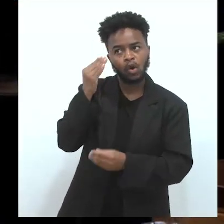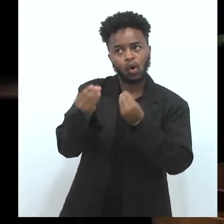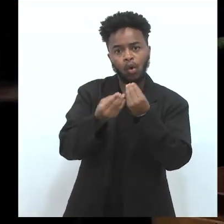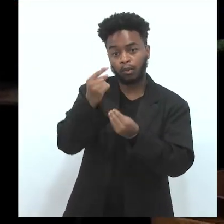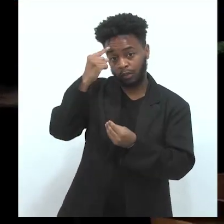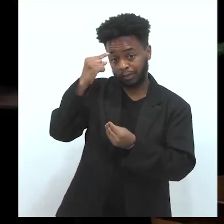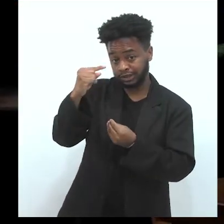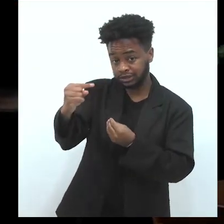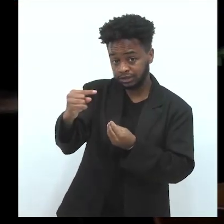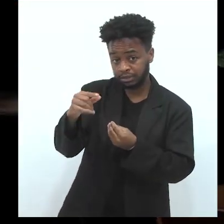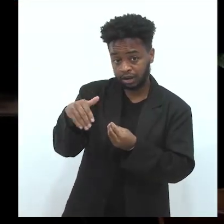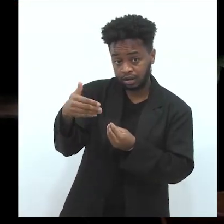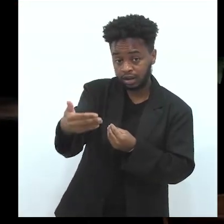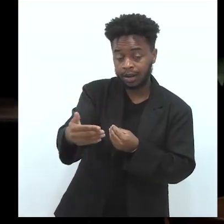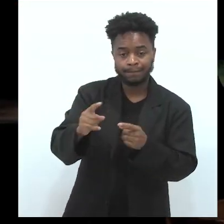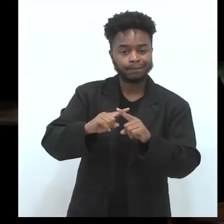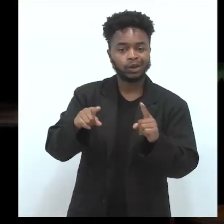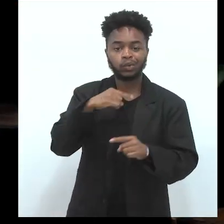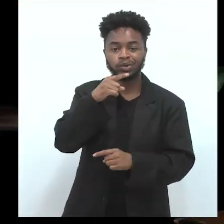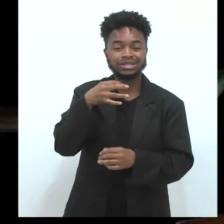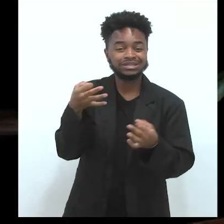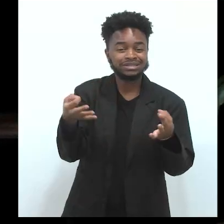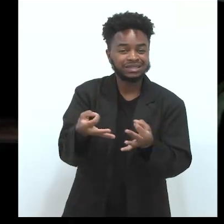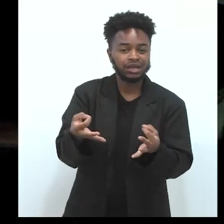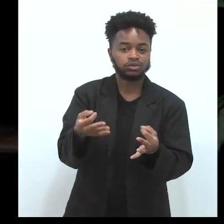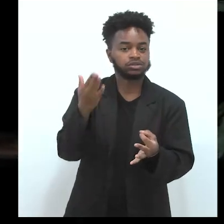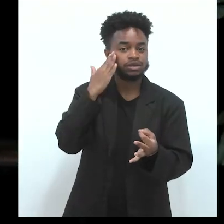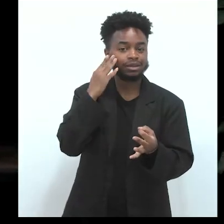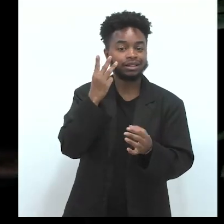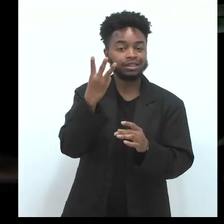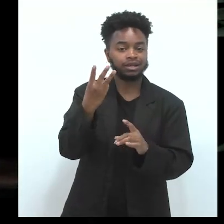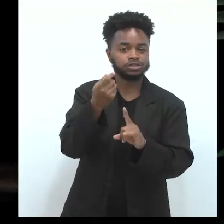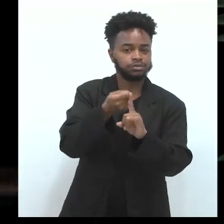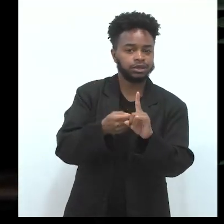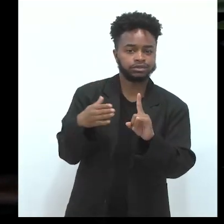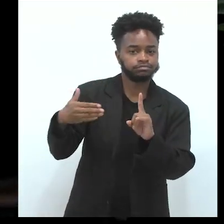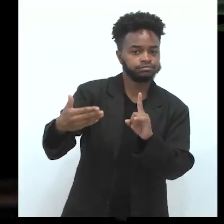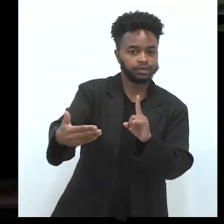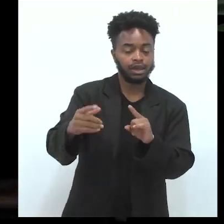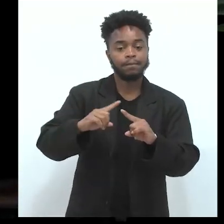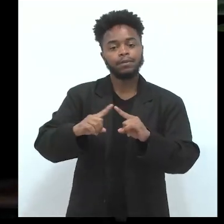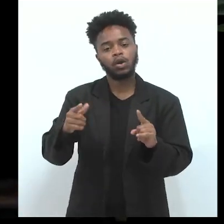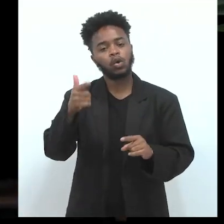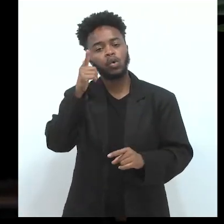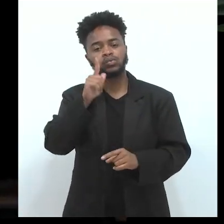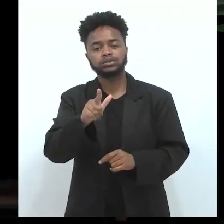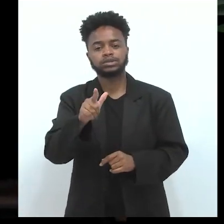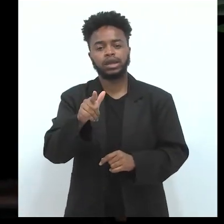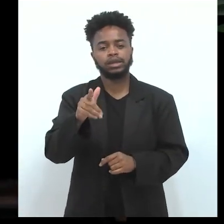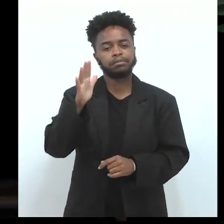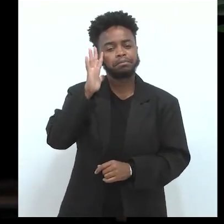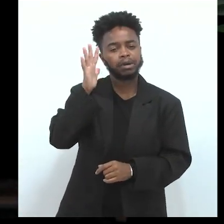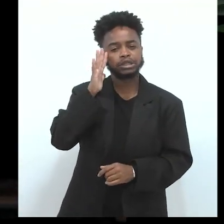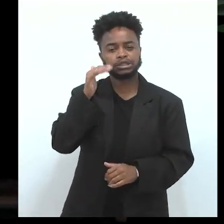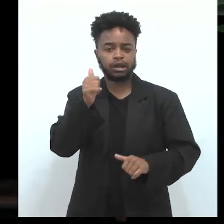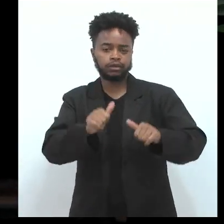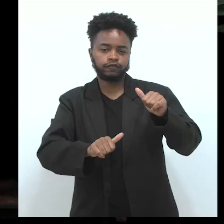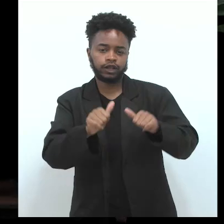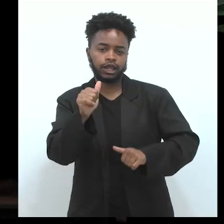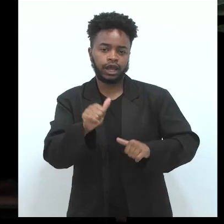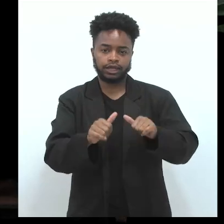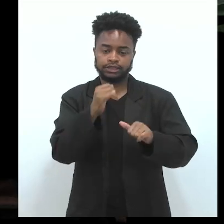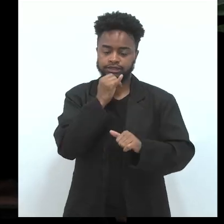previsões do tempo daqui a uma semana, a gente não consegue saber exatamente o que vai acontecer daqui a 3 meses. Tá. Mas a gente consegue fazer algumas